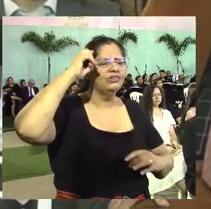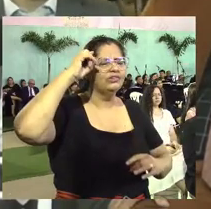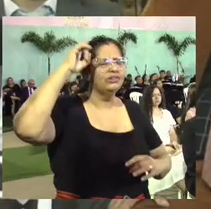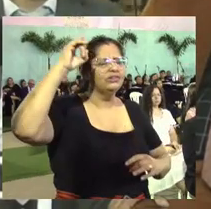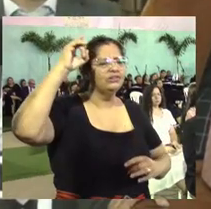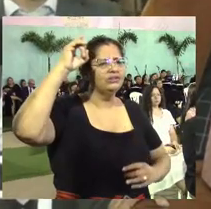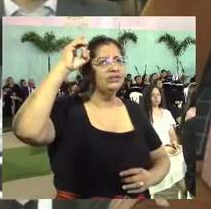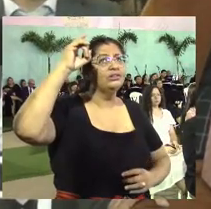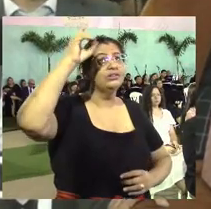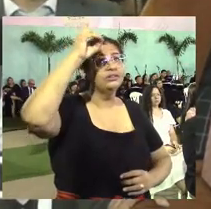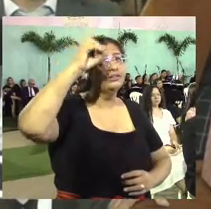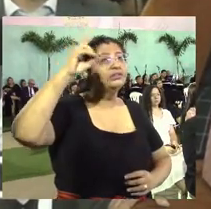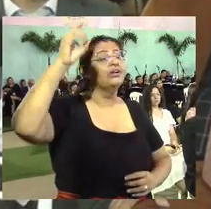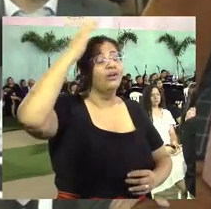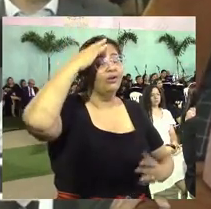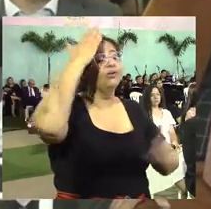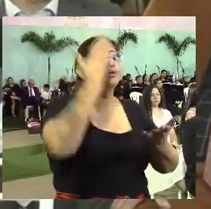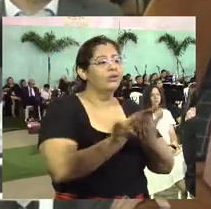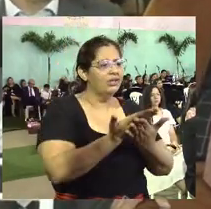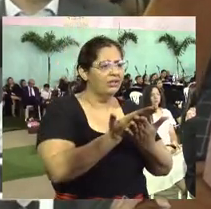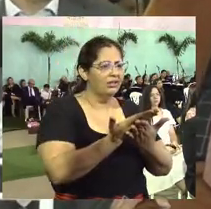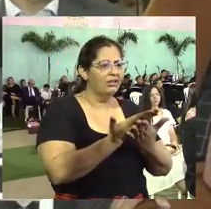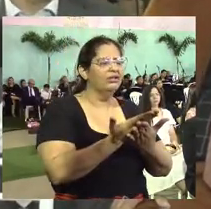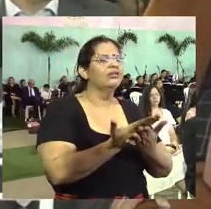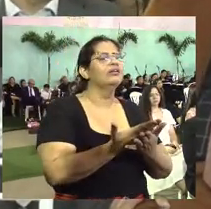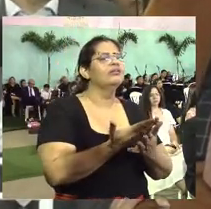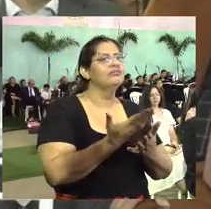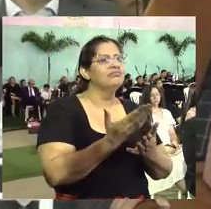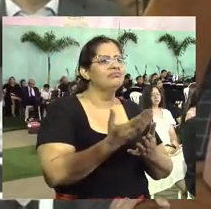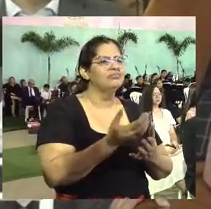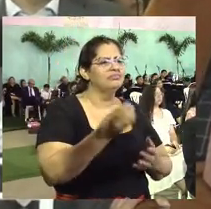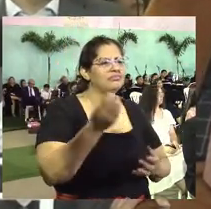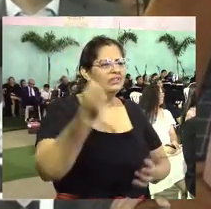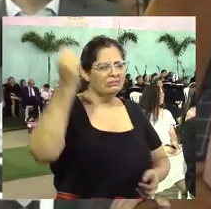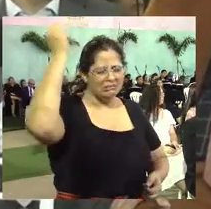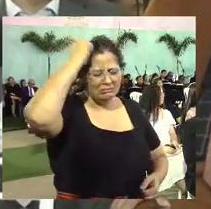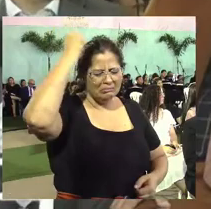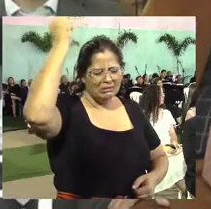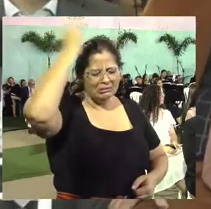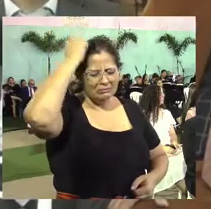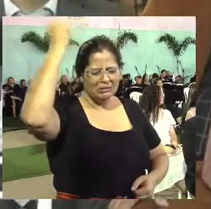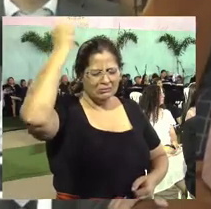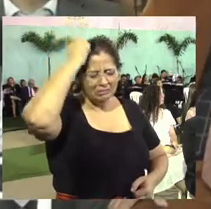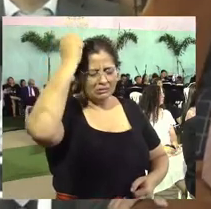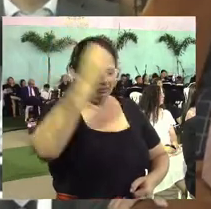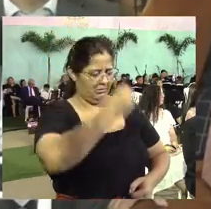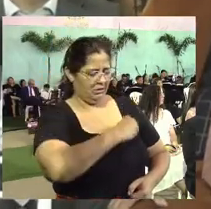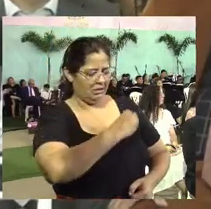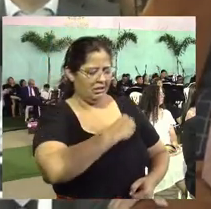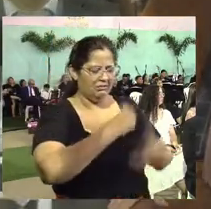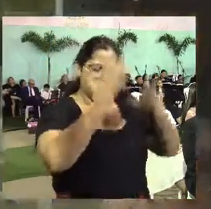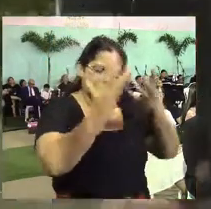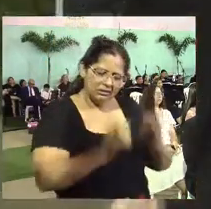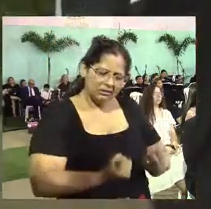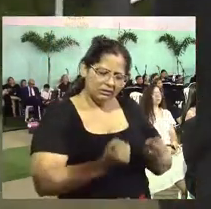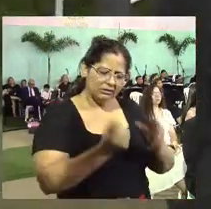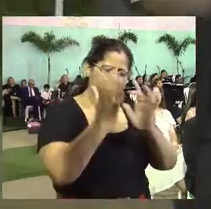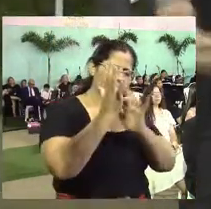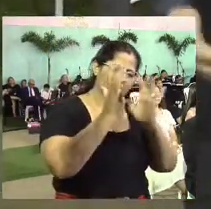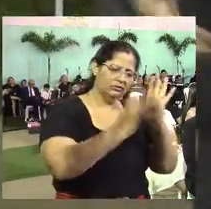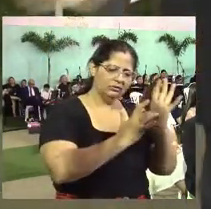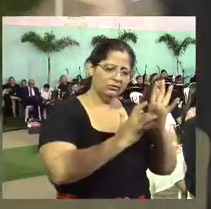que ele estava orando comigo repete oração digo eu me arrependo Eu Me Arrependo meus pecados te aceitando Jesus como